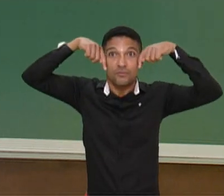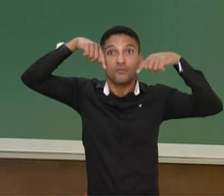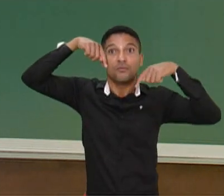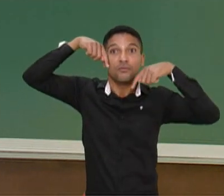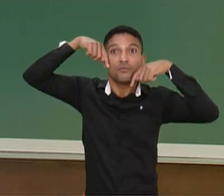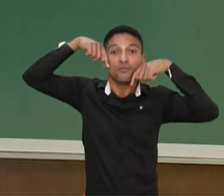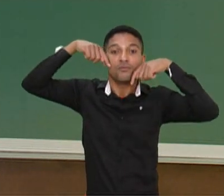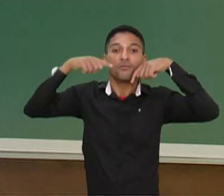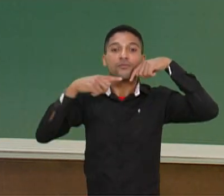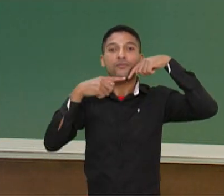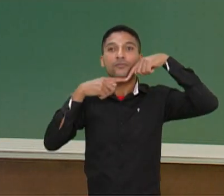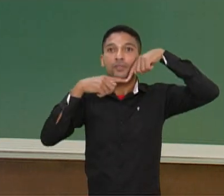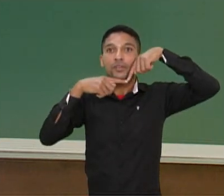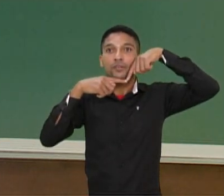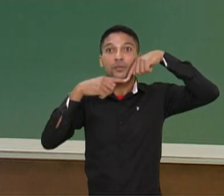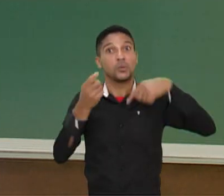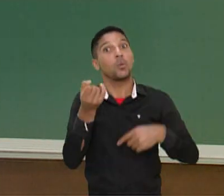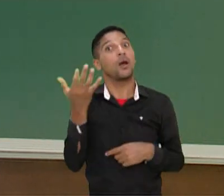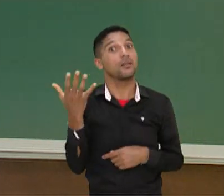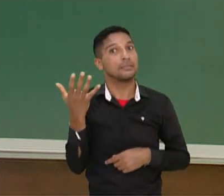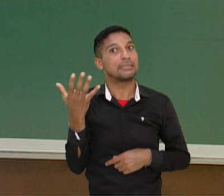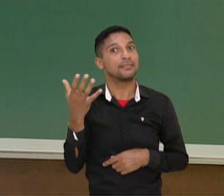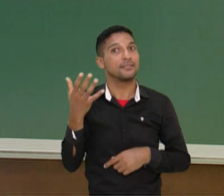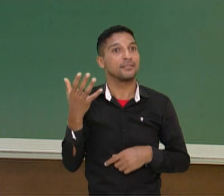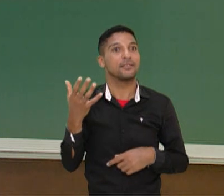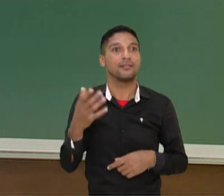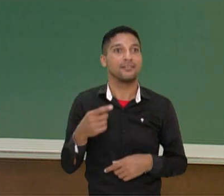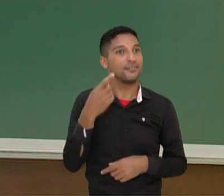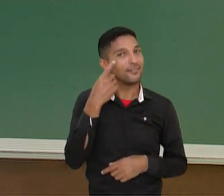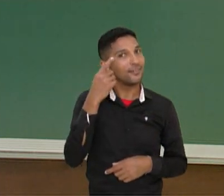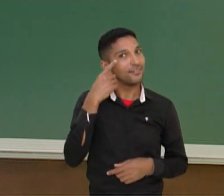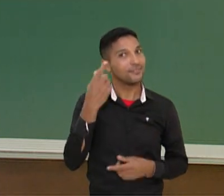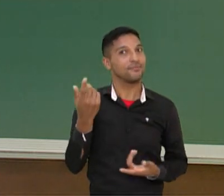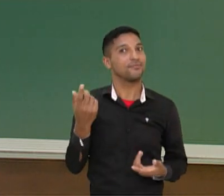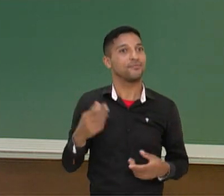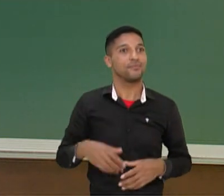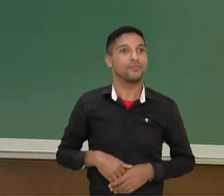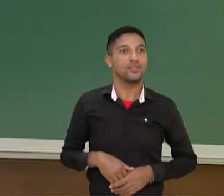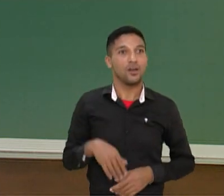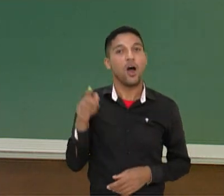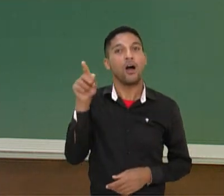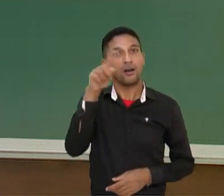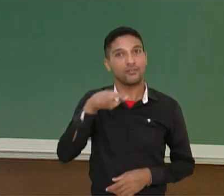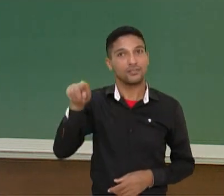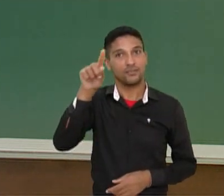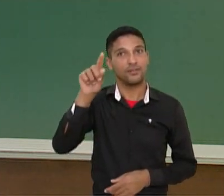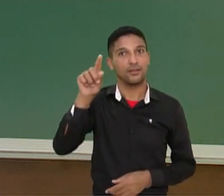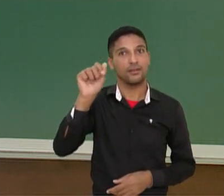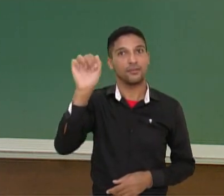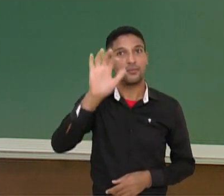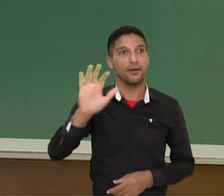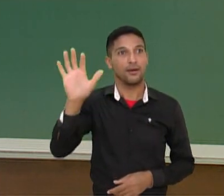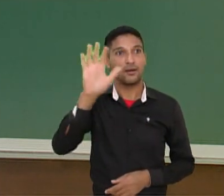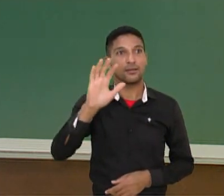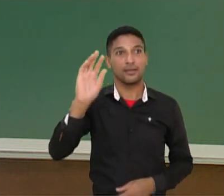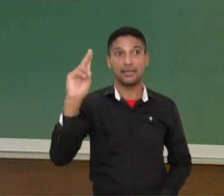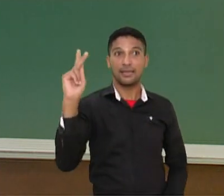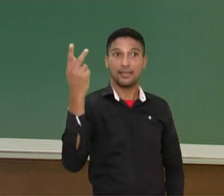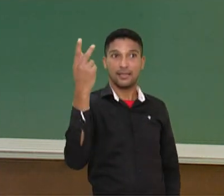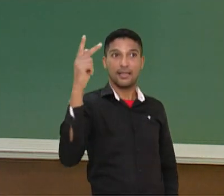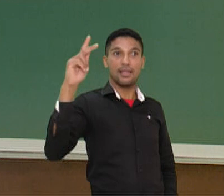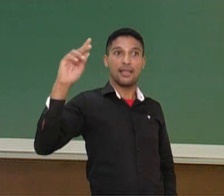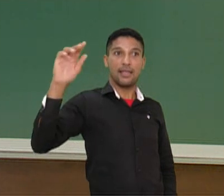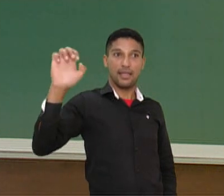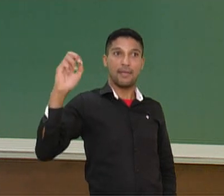chama heptágono? Aqui eu dei uma ajuda, né? Eu coloquei a figurinha, ó. Mas o hepta é